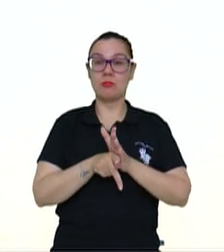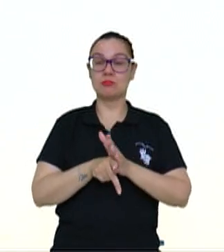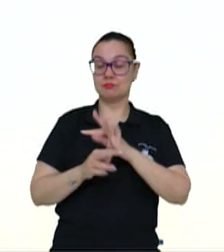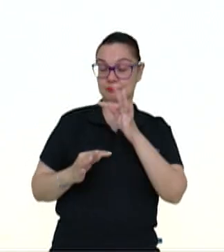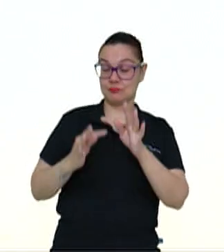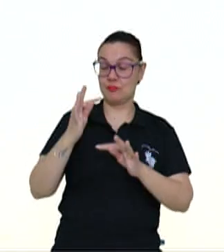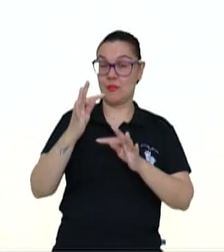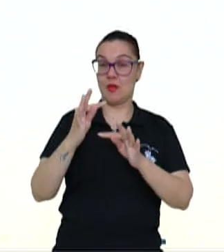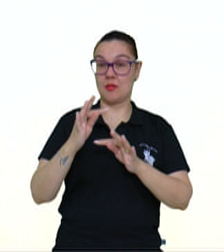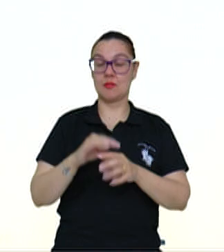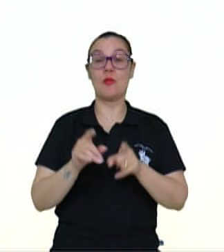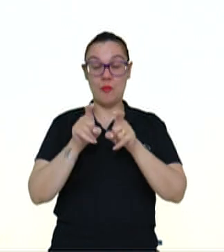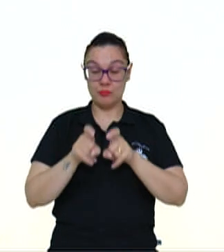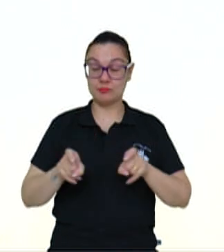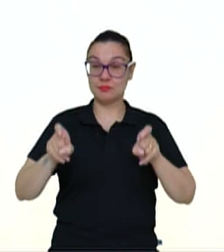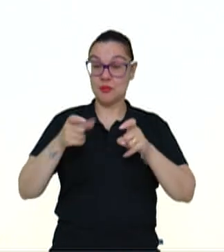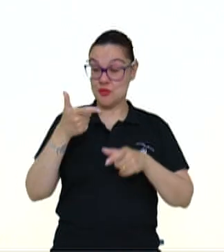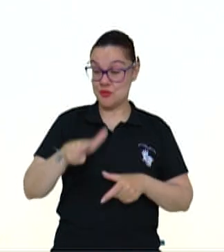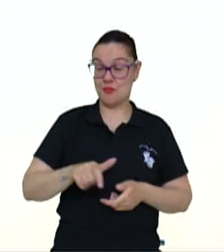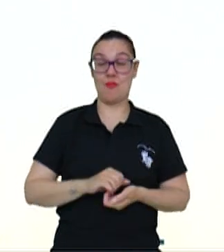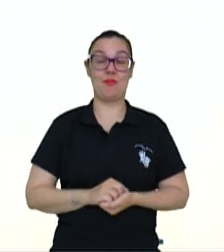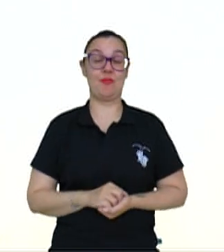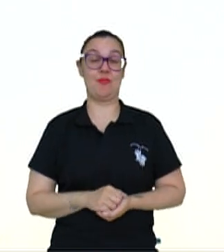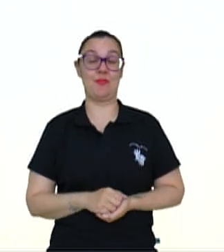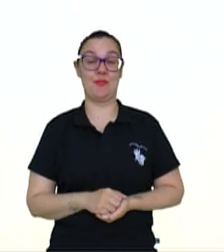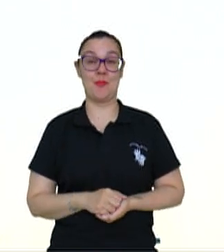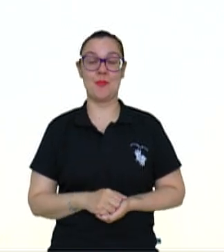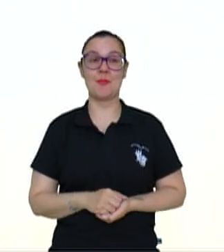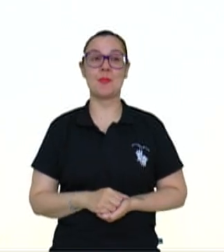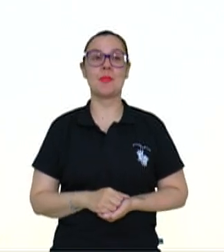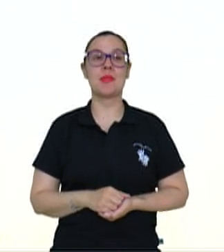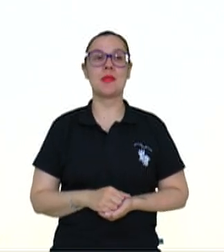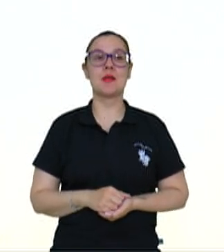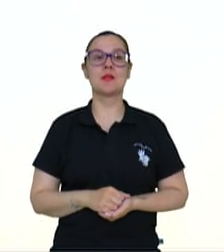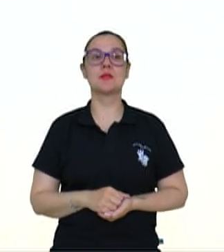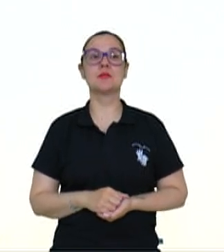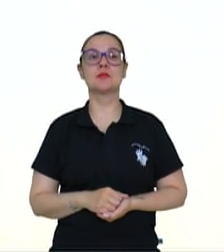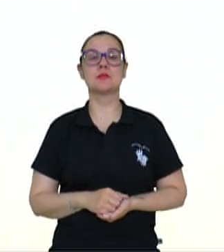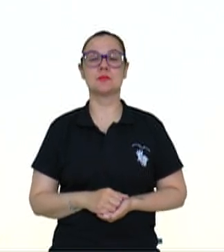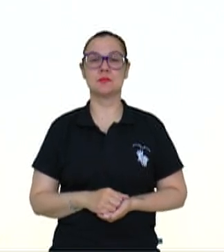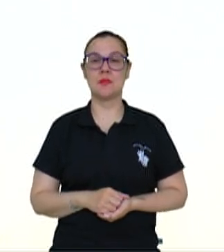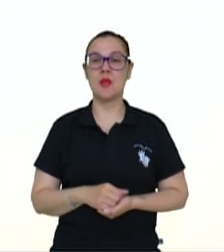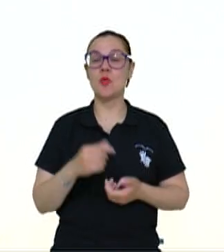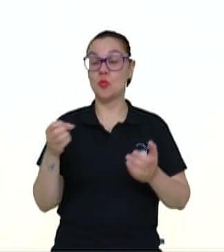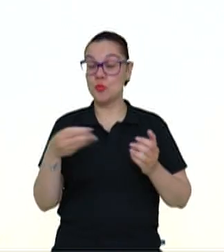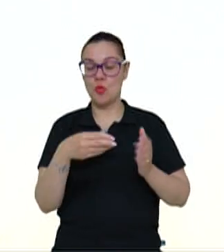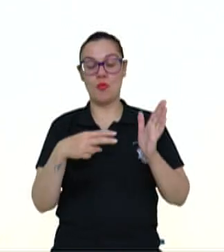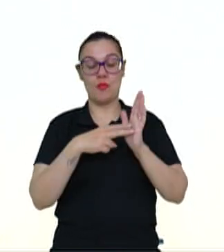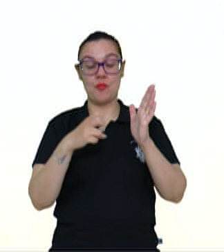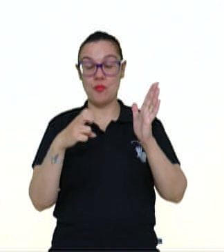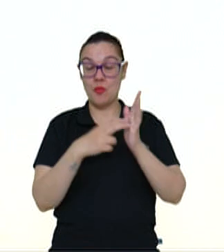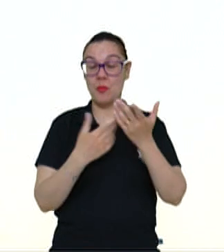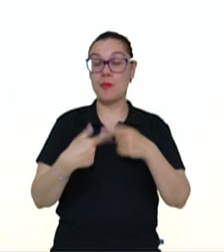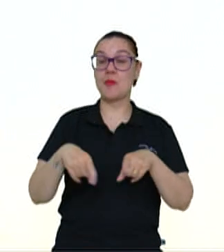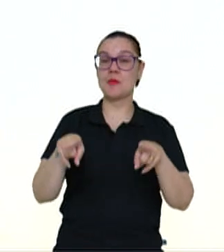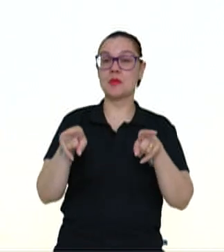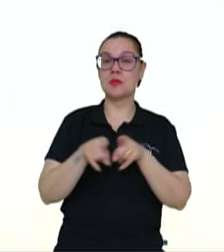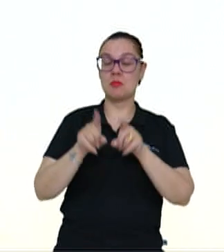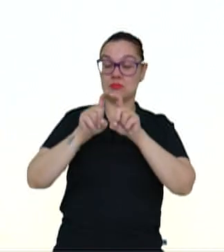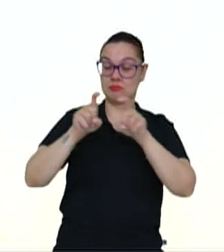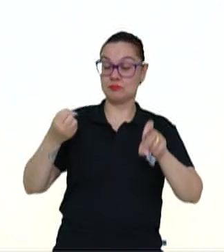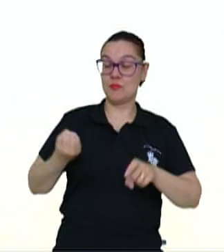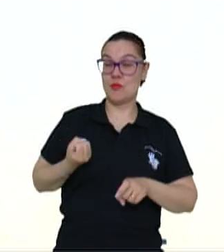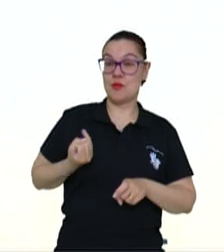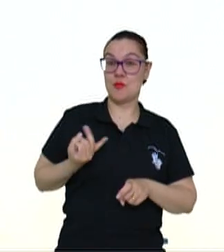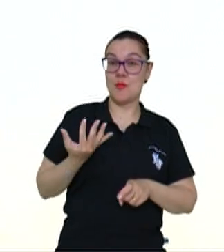desse digital de novo. E vamos ver sobre um tipo de vocabulário que traz